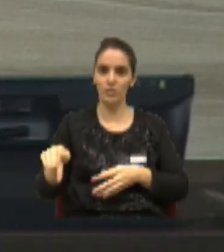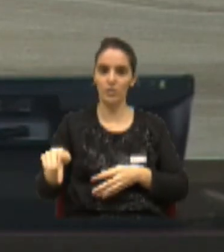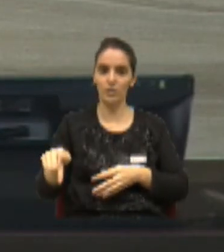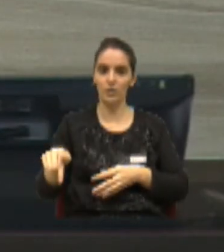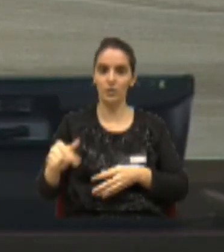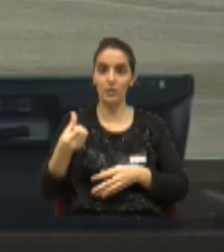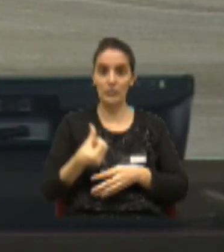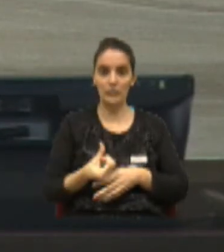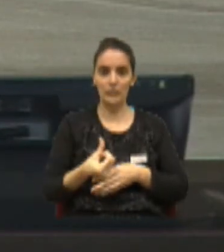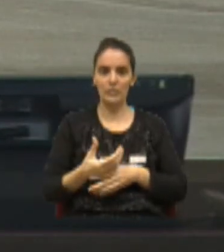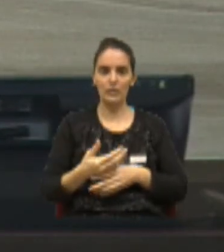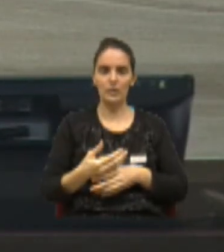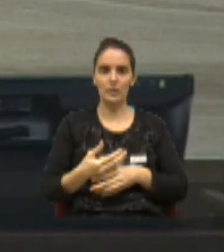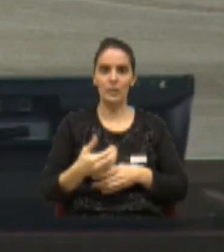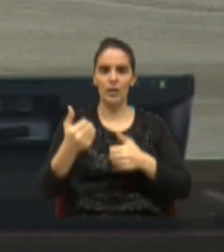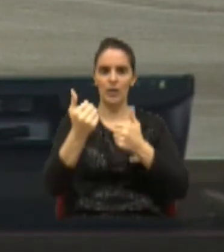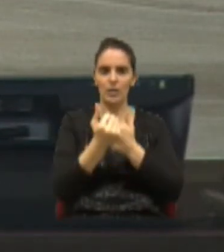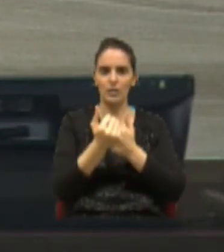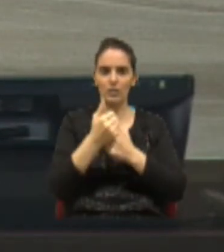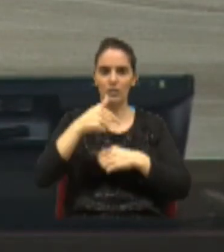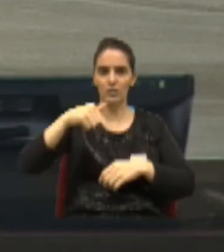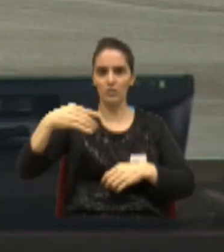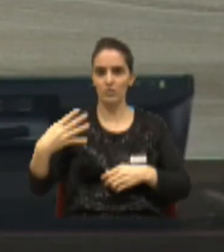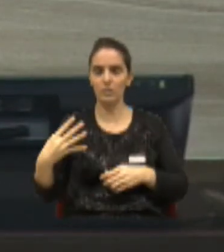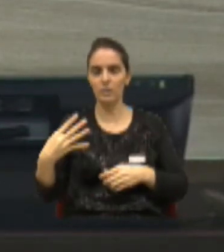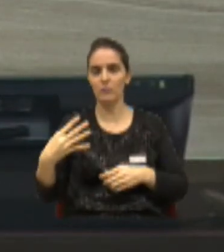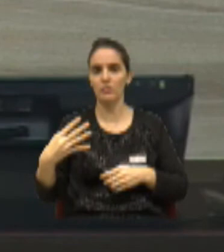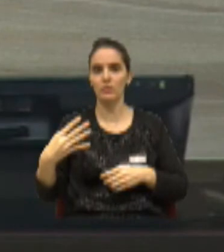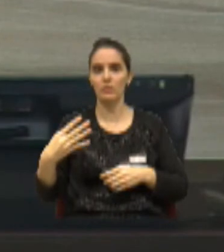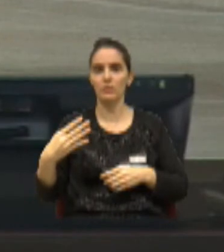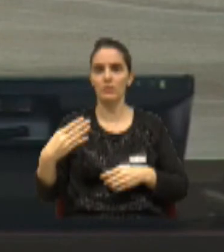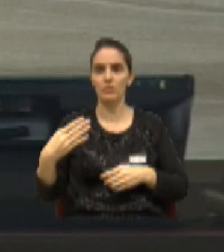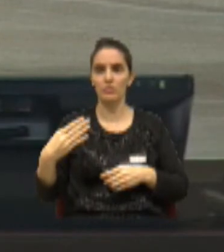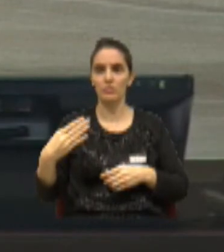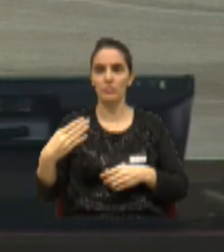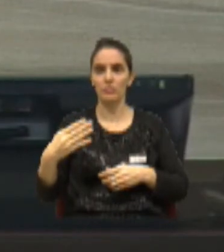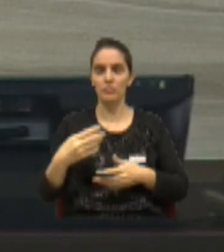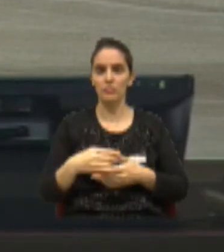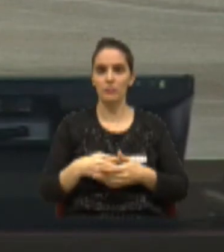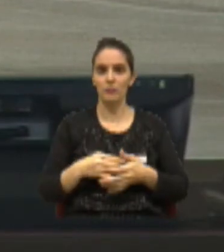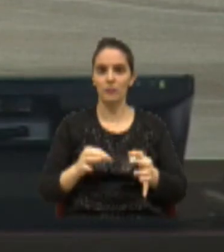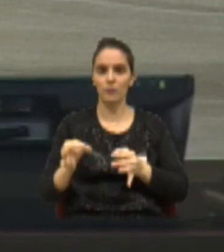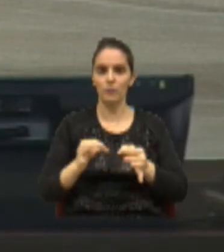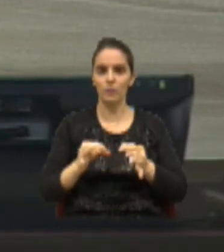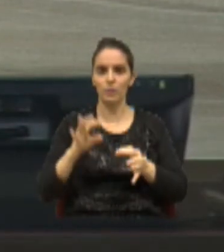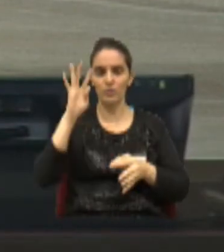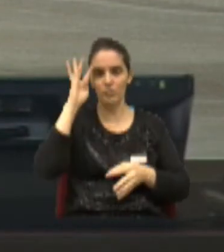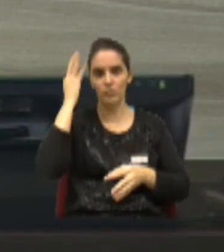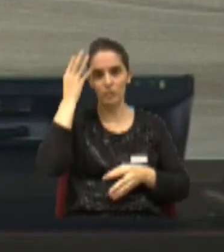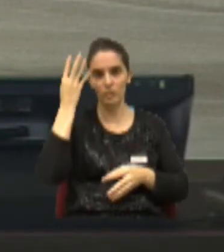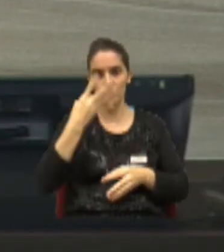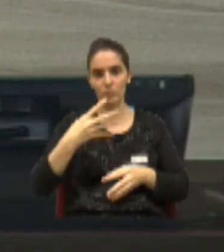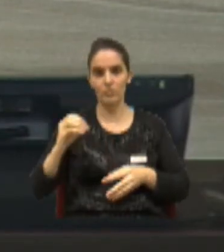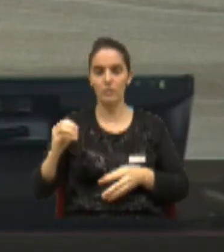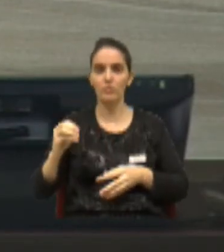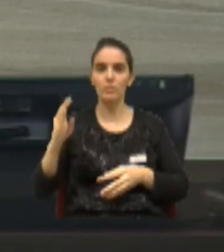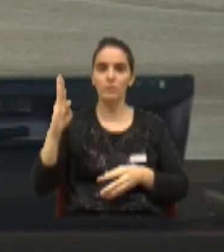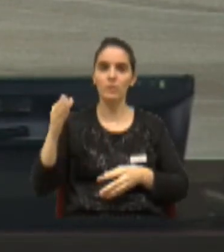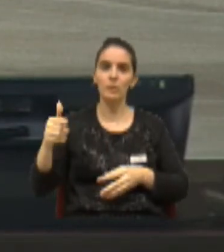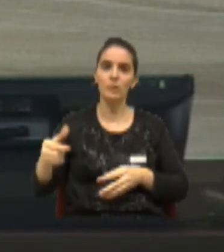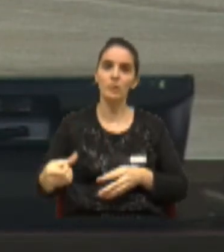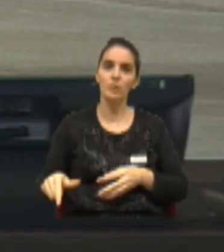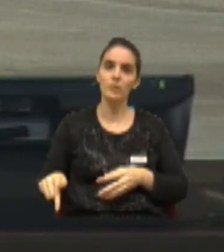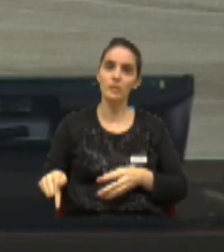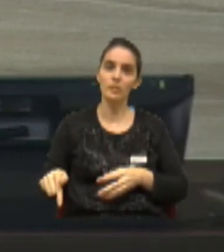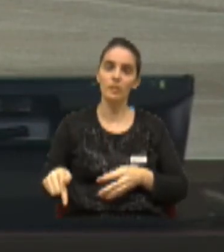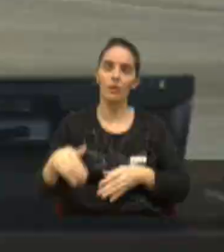40/2016, o substitutivo número 74, ele vai ao projeto de Resolução 40/2017, ele